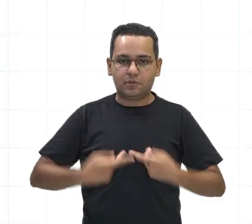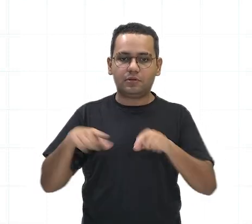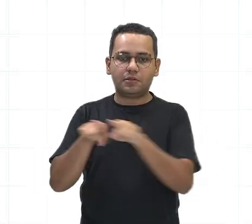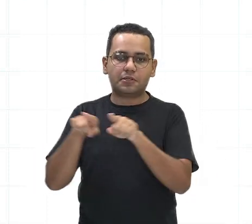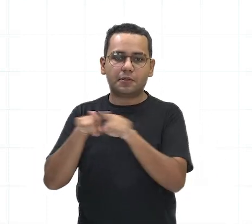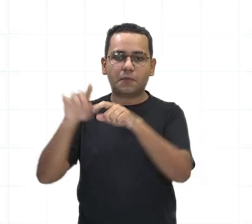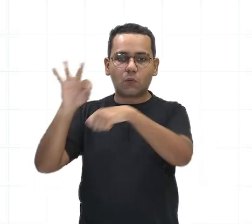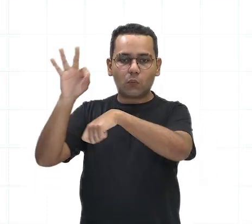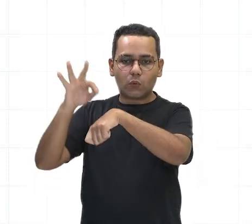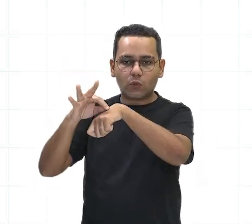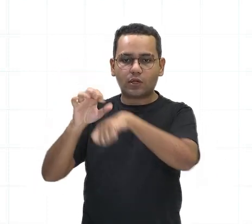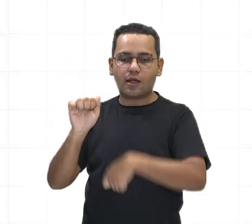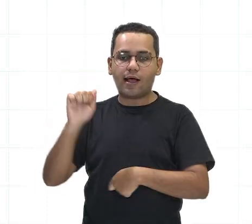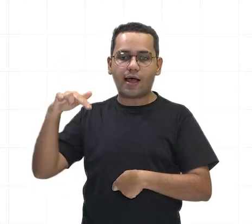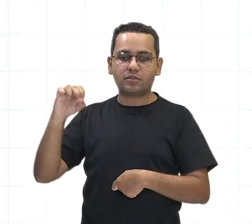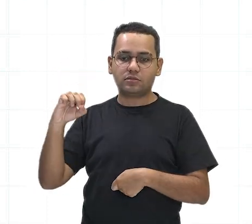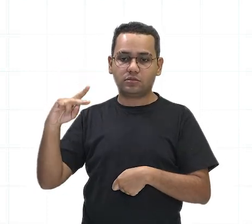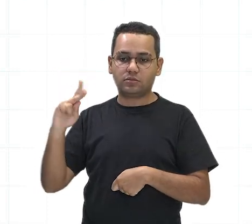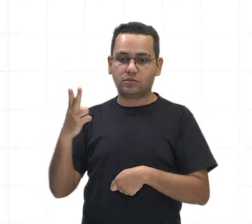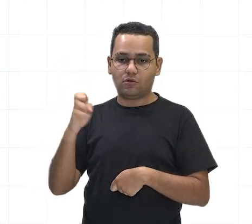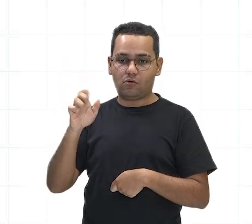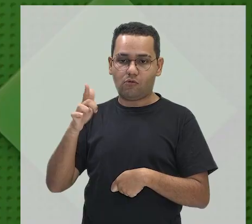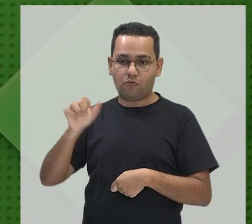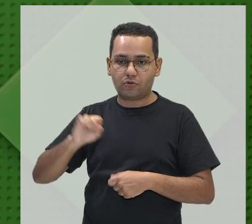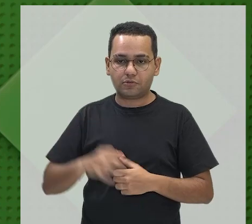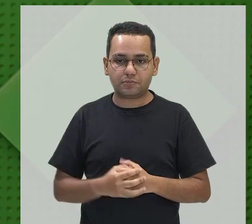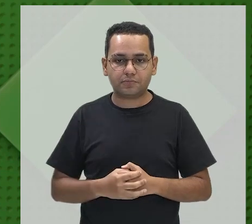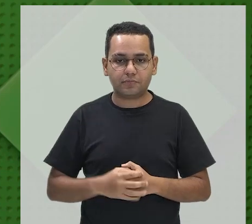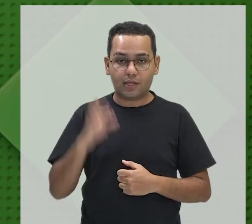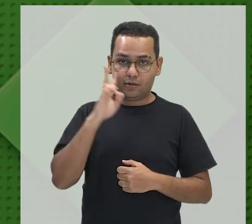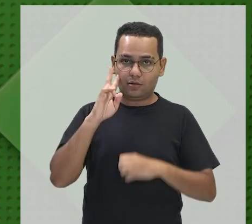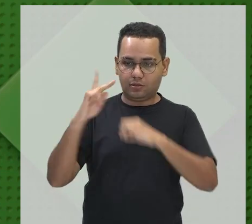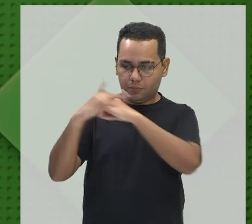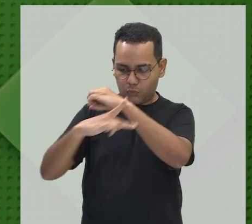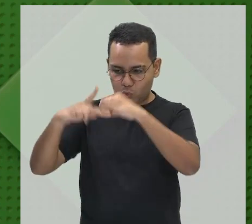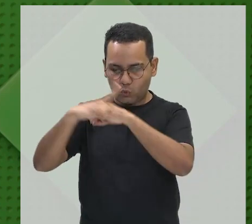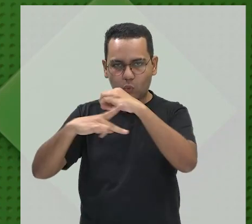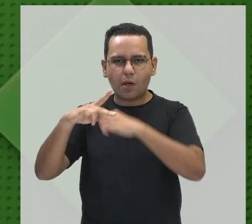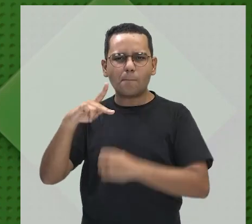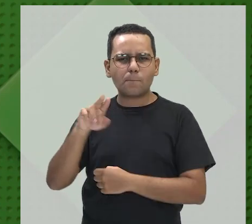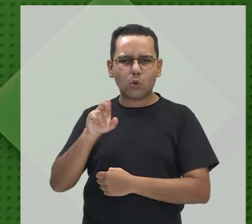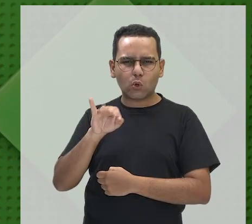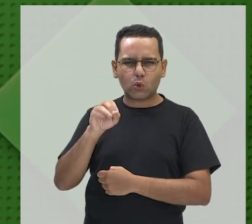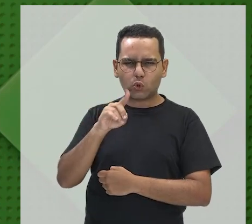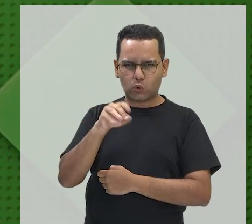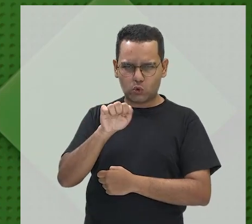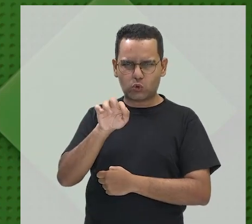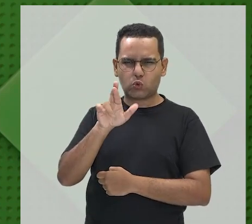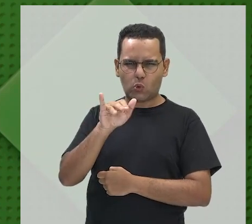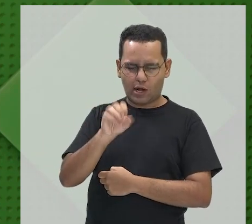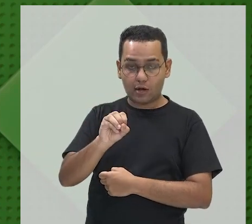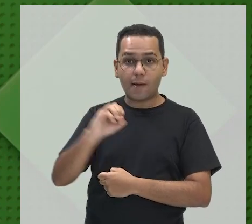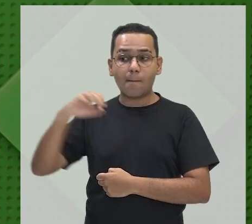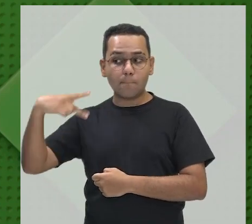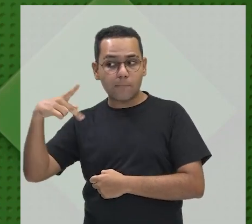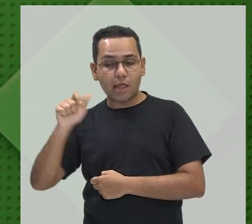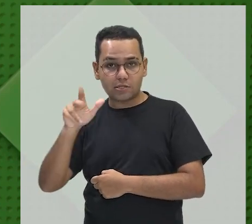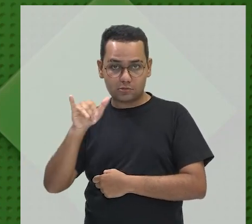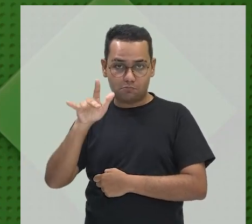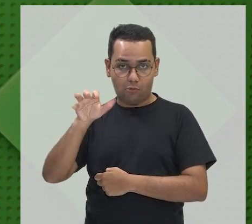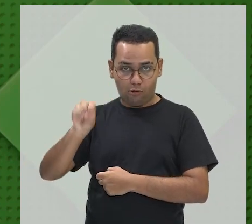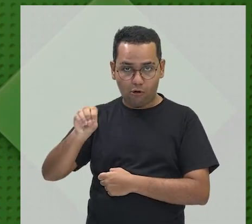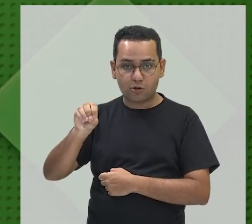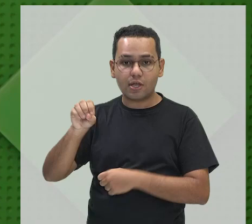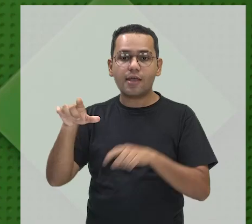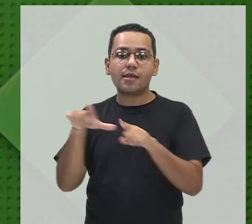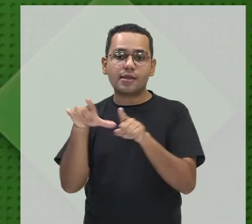malária é uma doença que vai ser causada por um protozoário, que é o Plasmodium, que a gente pôde observar, né? E ela está relacionada com